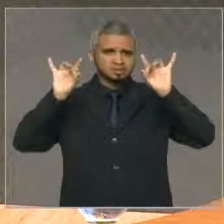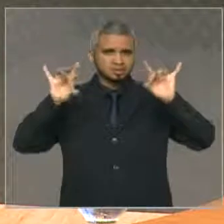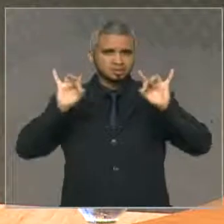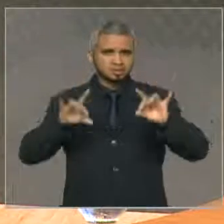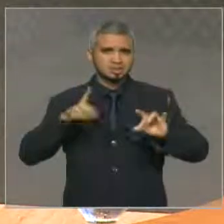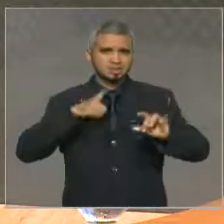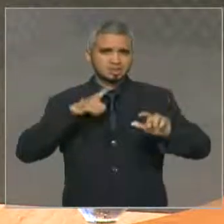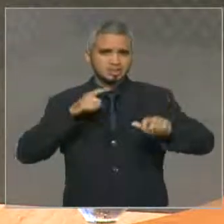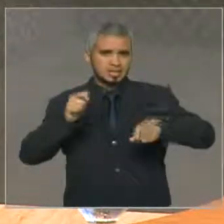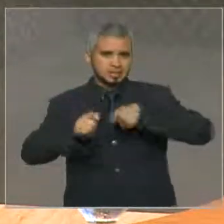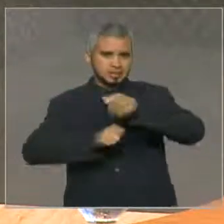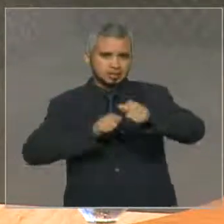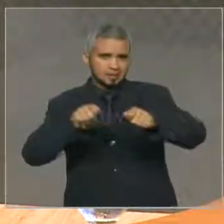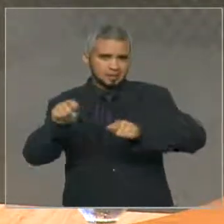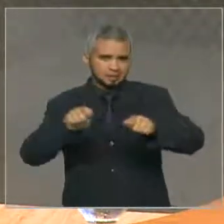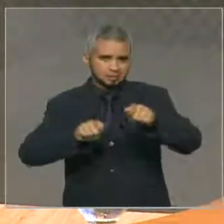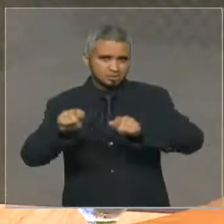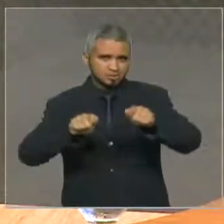administradores da Receita Federal